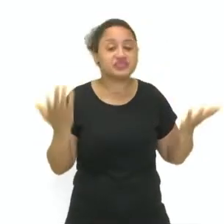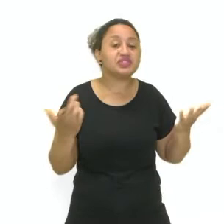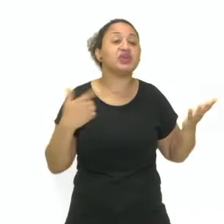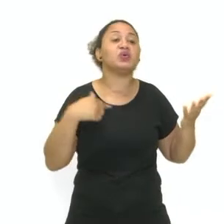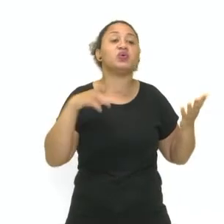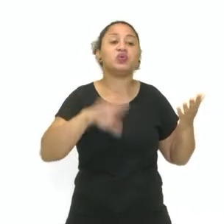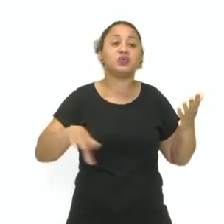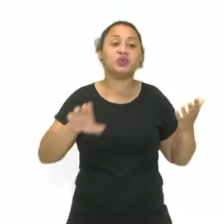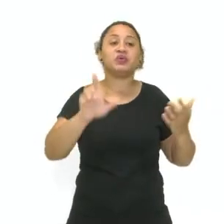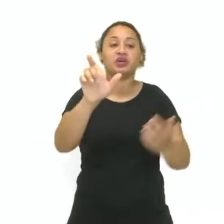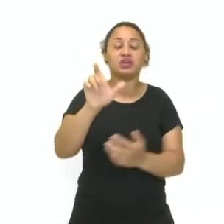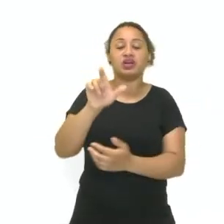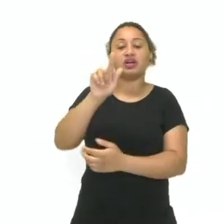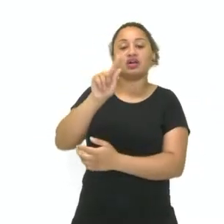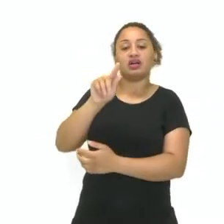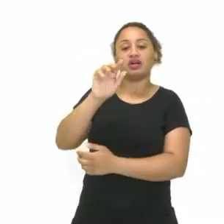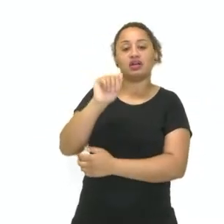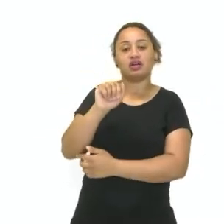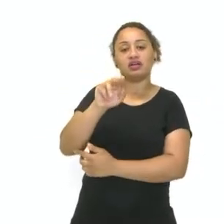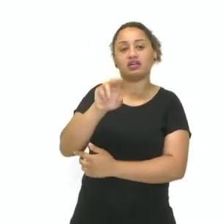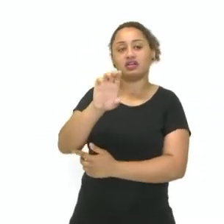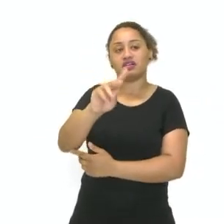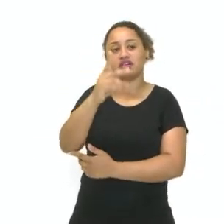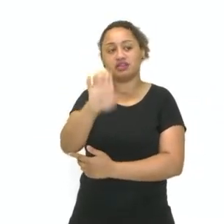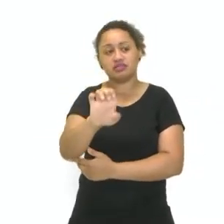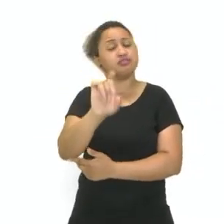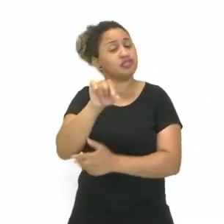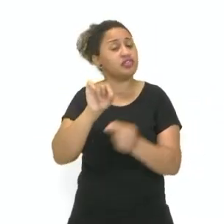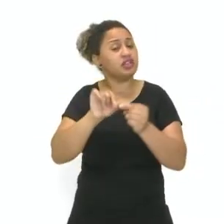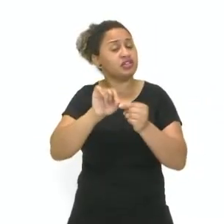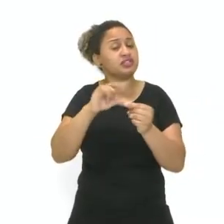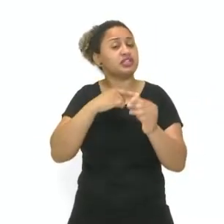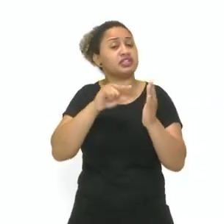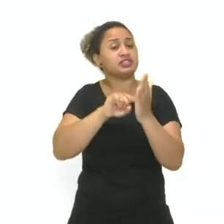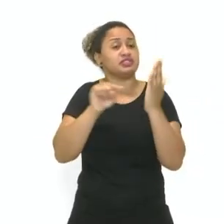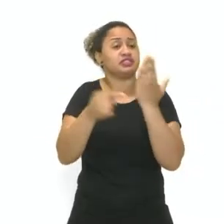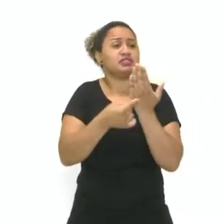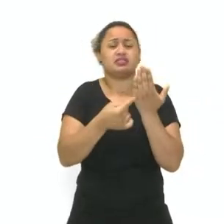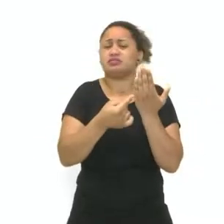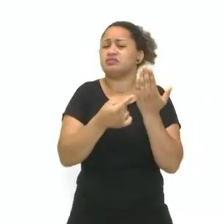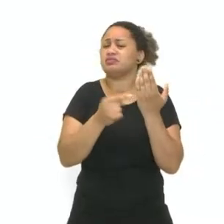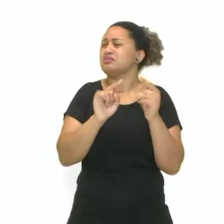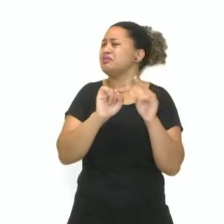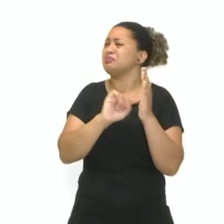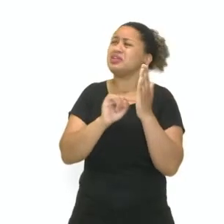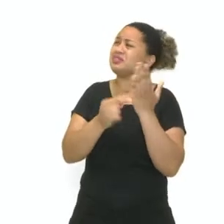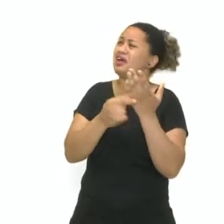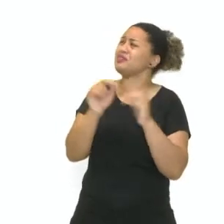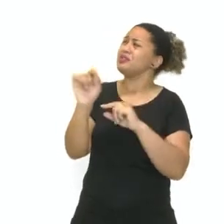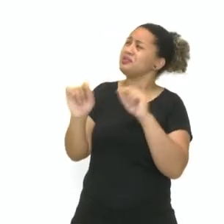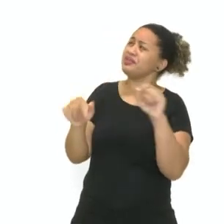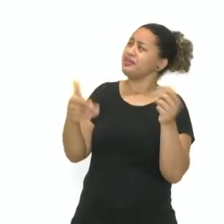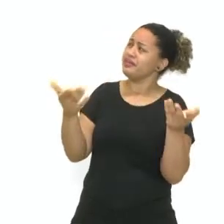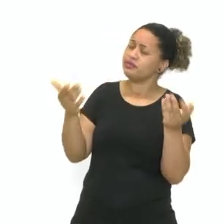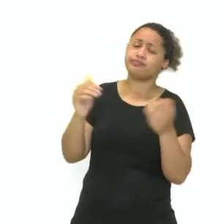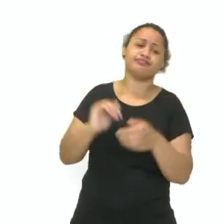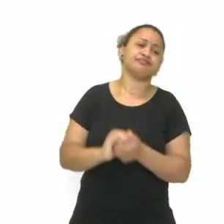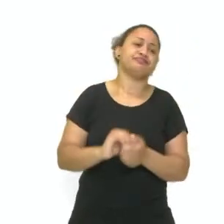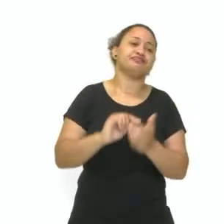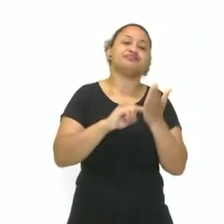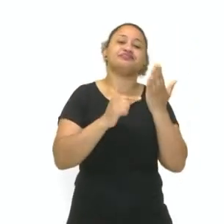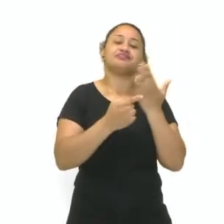da palavra ghost, que estabelece uma metáfora. Mas qual metáfora, prof? A metáfora de quem